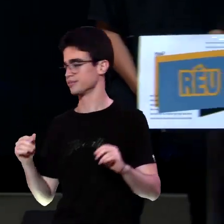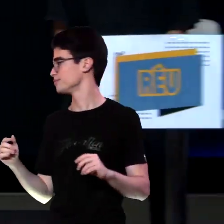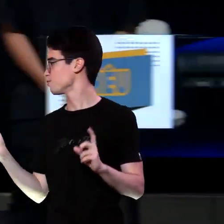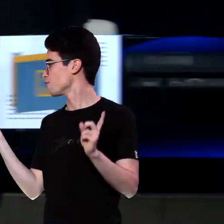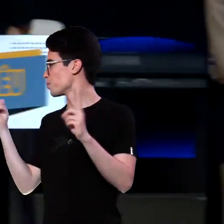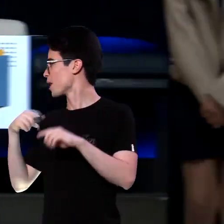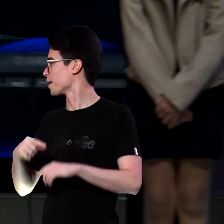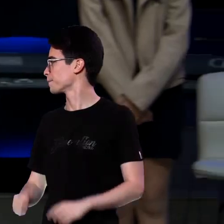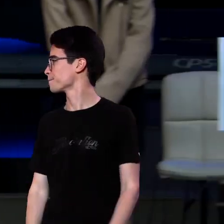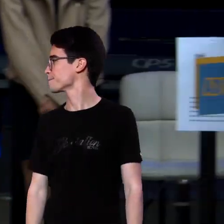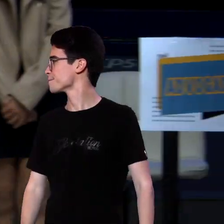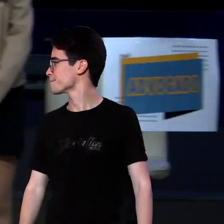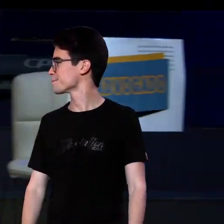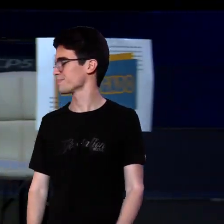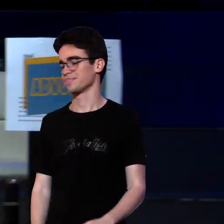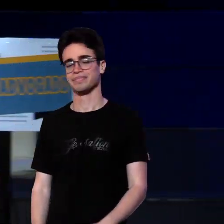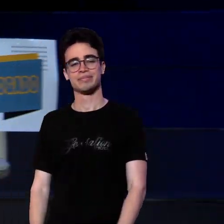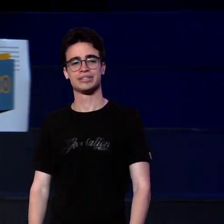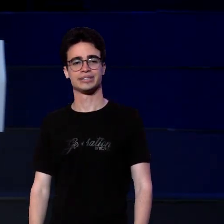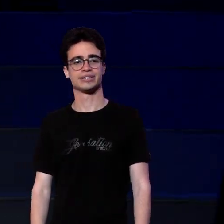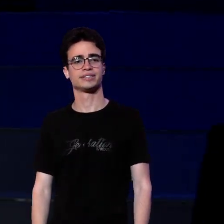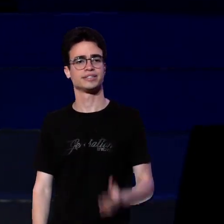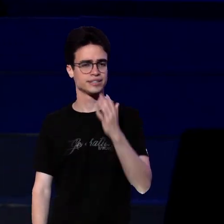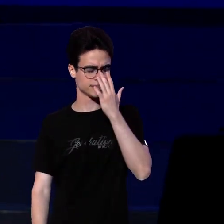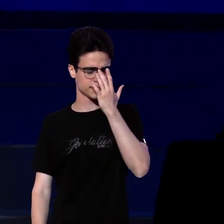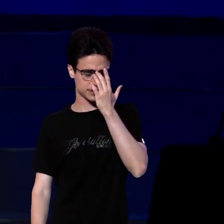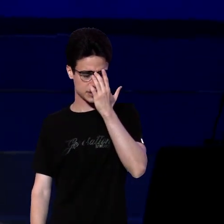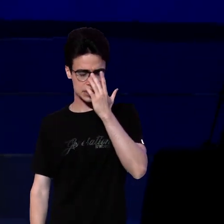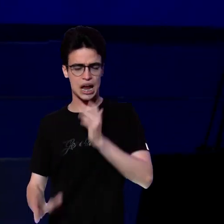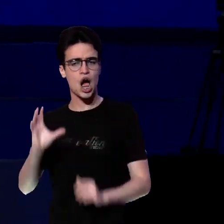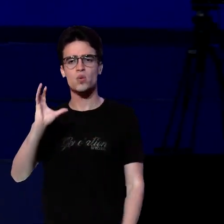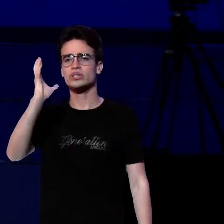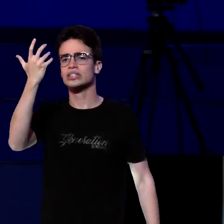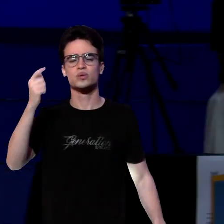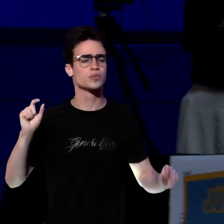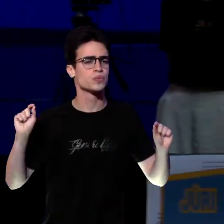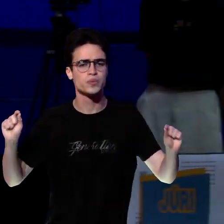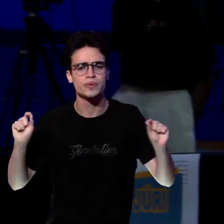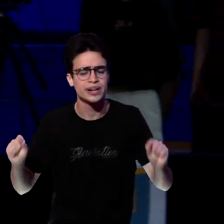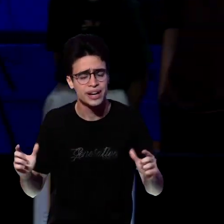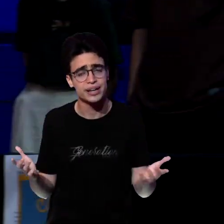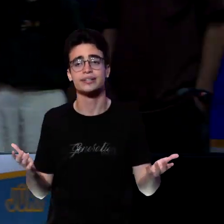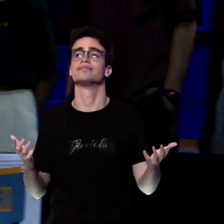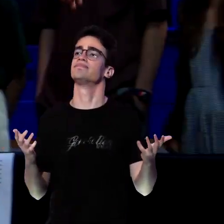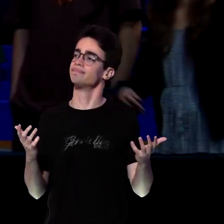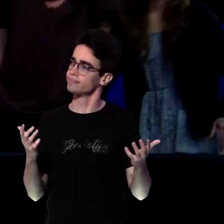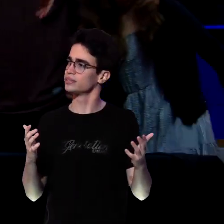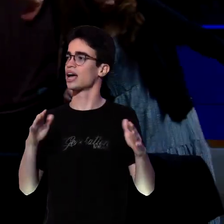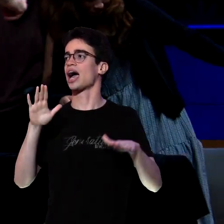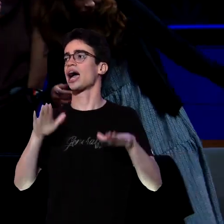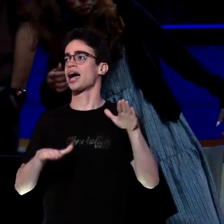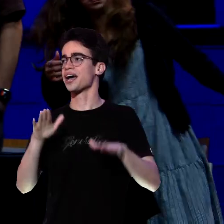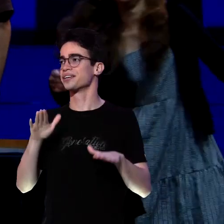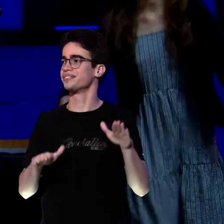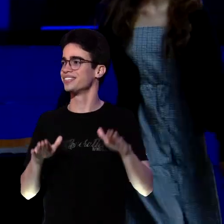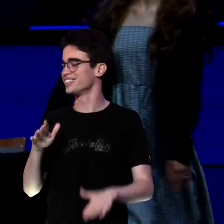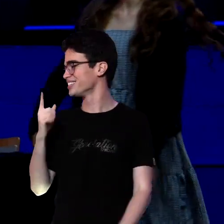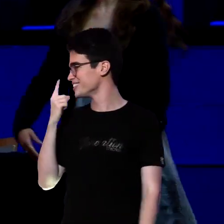lugar. Volta. O que aconteceu às vezes é que vinha, vem